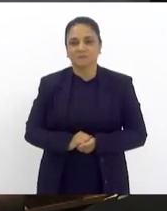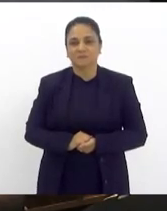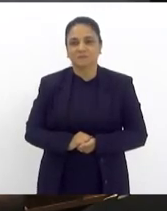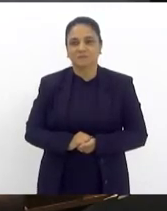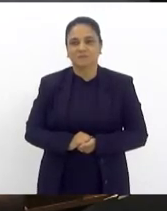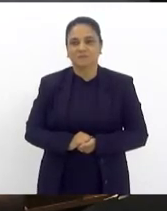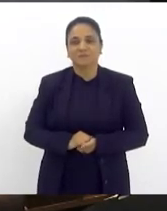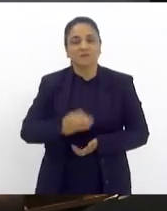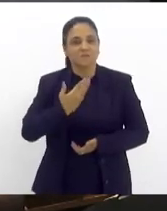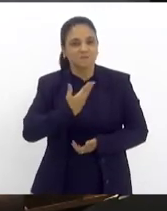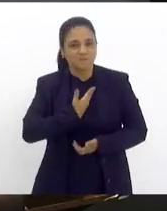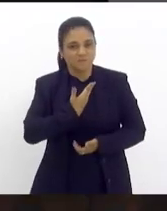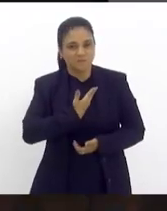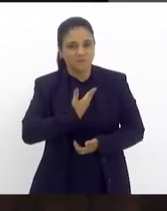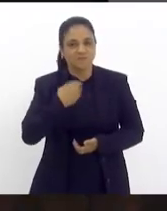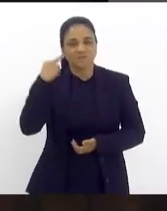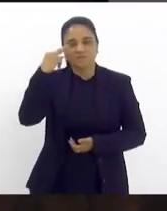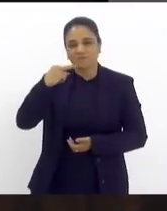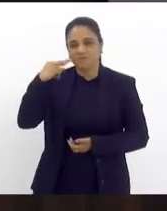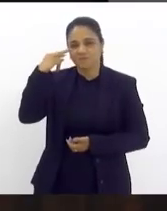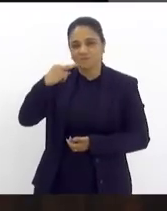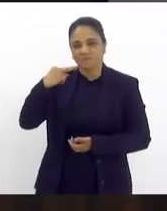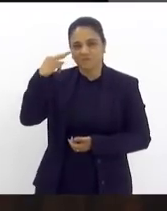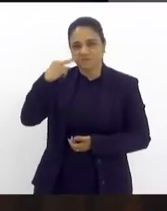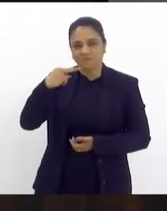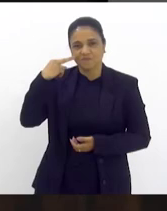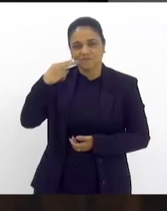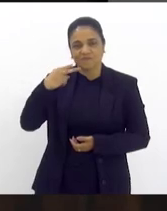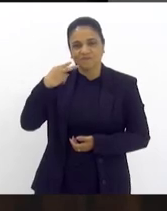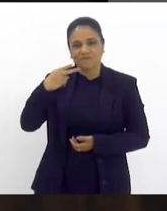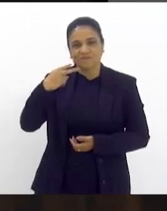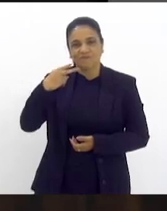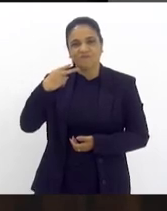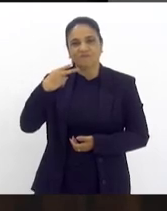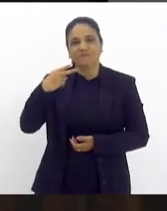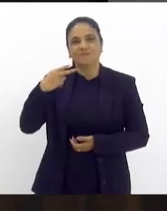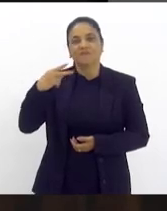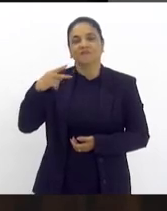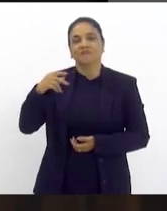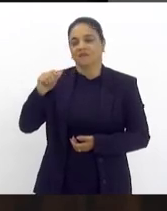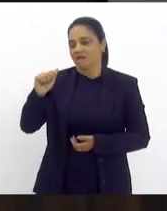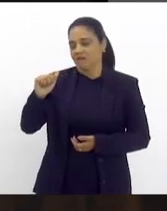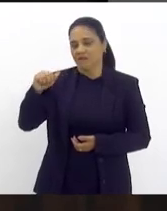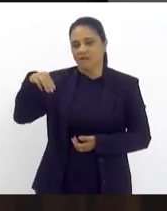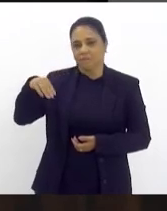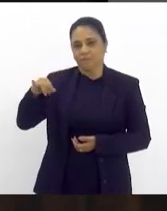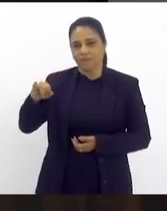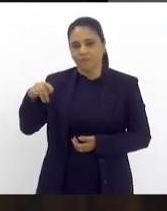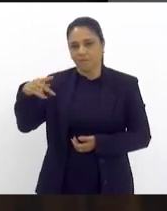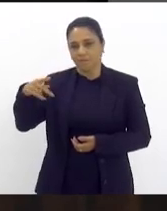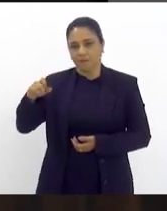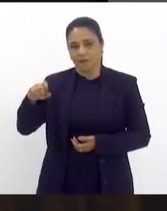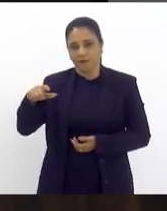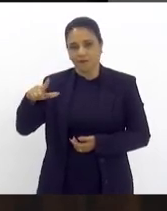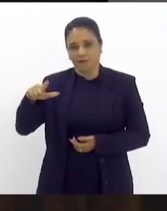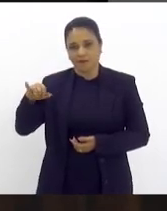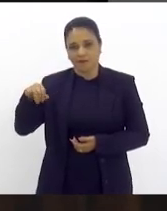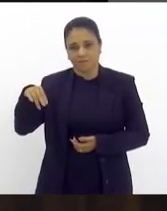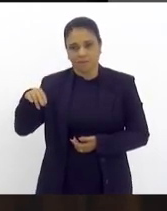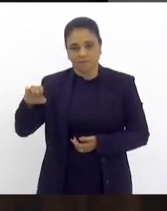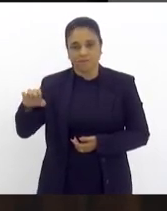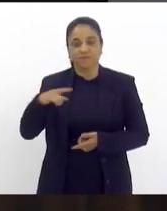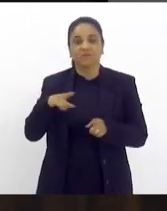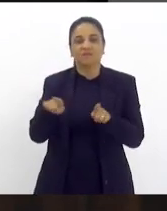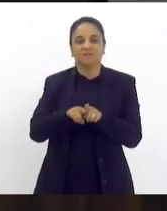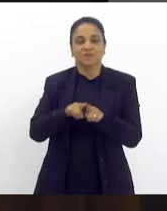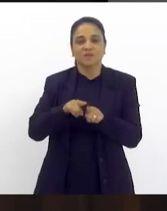Querido amigo vereador licenciado Fabinho da Prime, querido amigo, coronel do